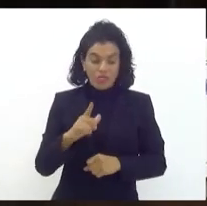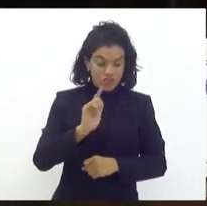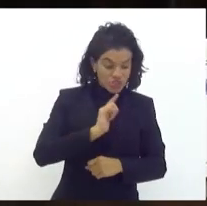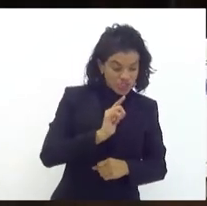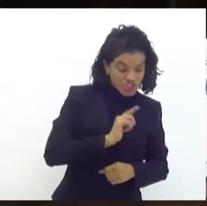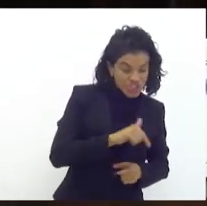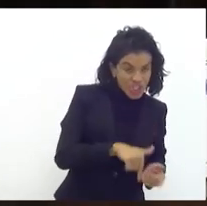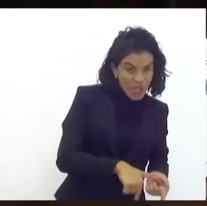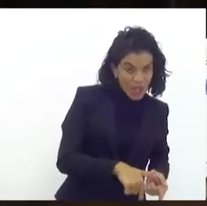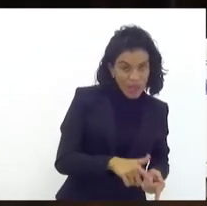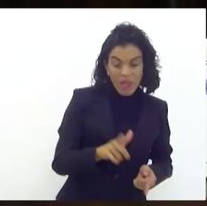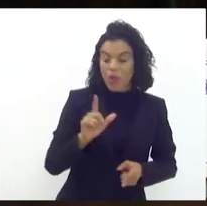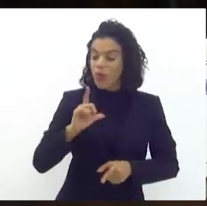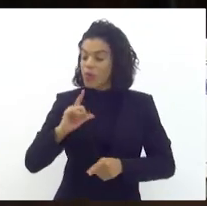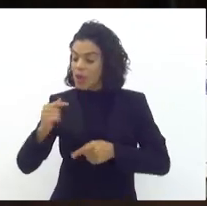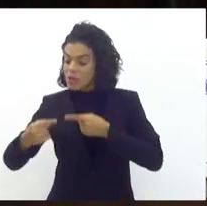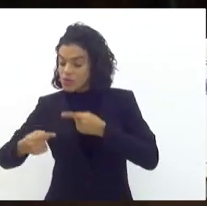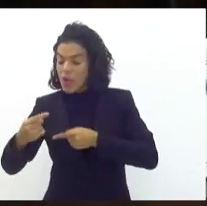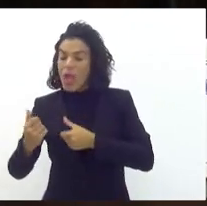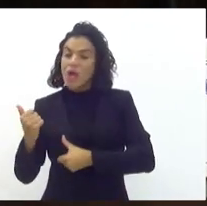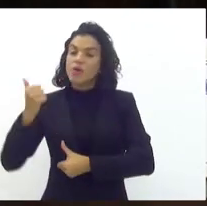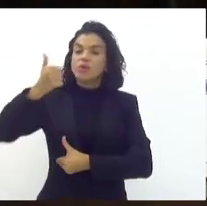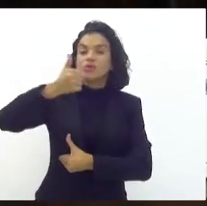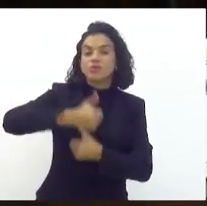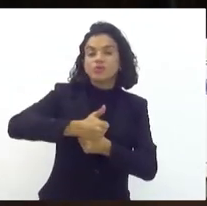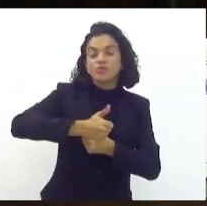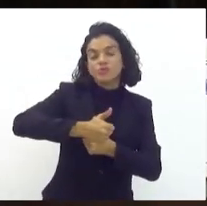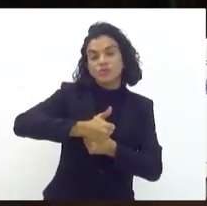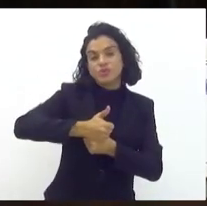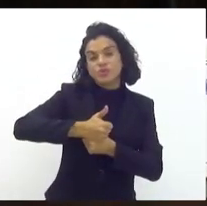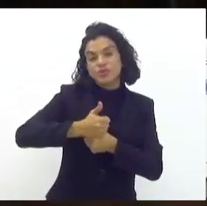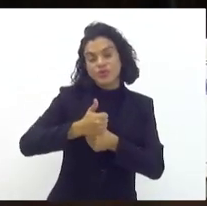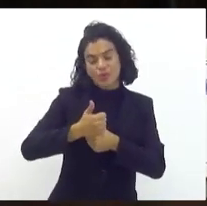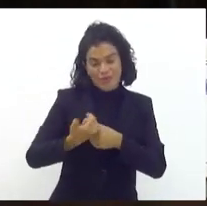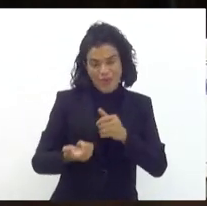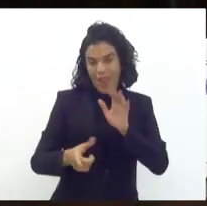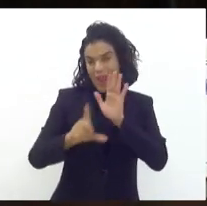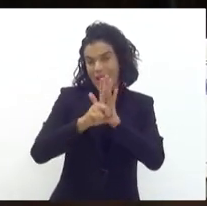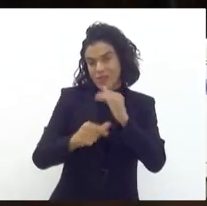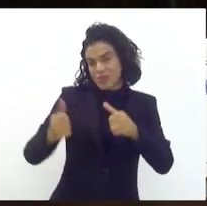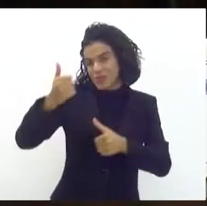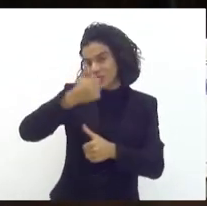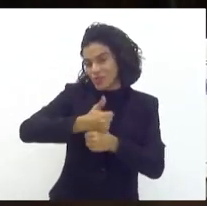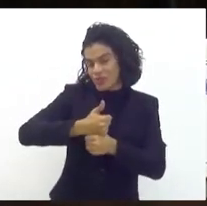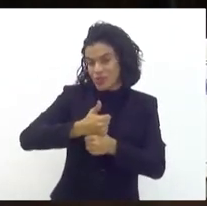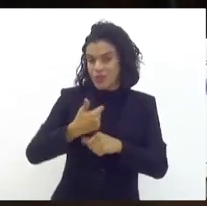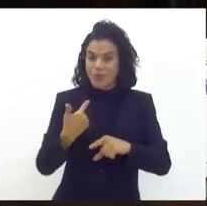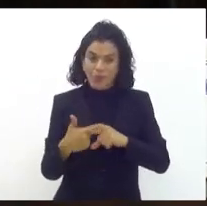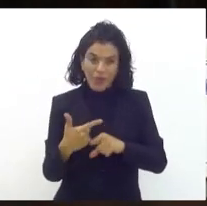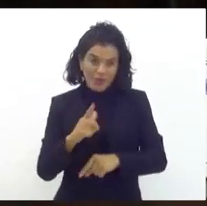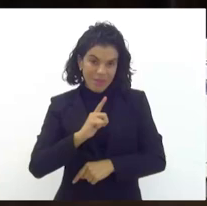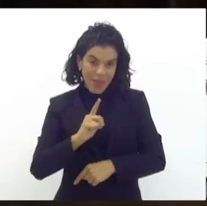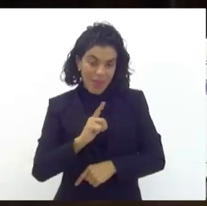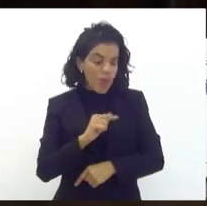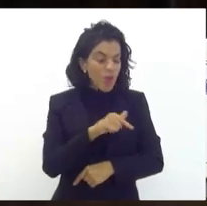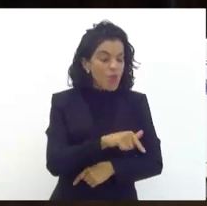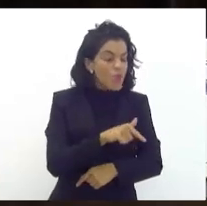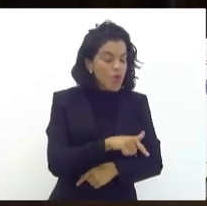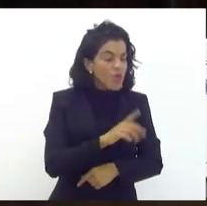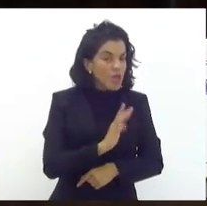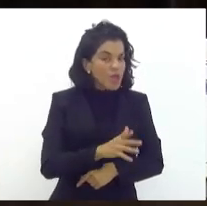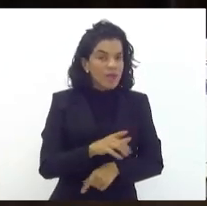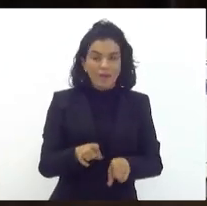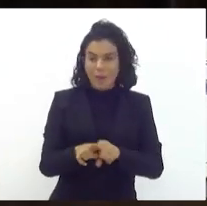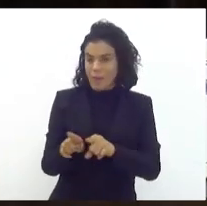tá discutindo hoje aqui é o substitutivo da PEC 45 até porque né O que se tem lá e o que foi aprovada